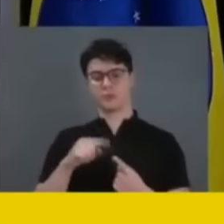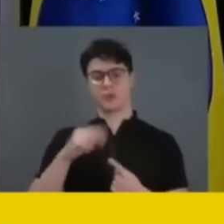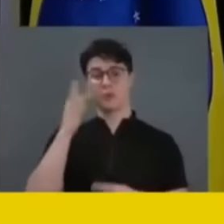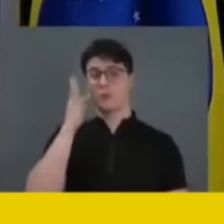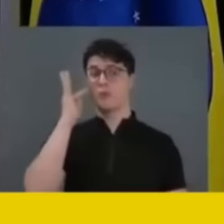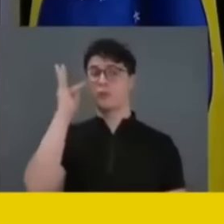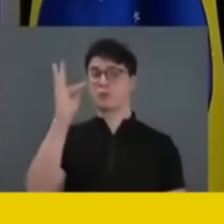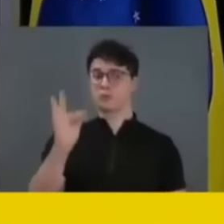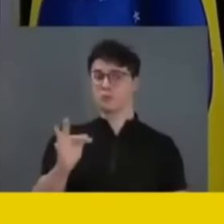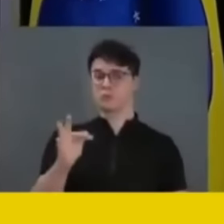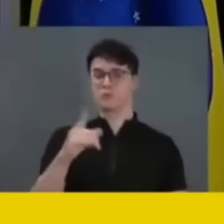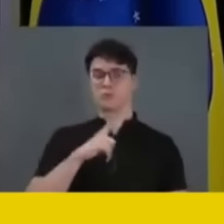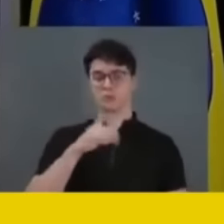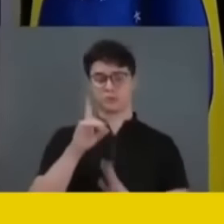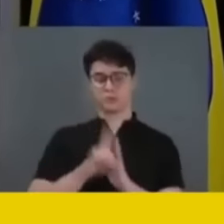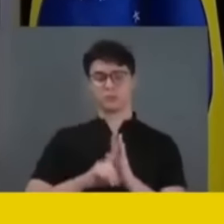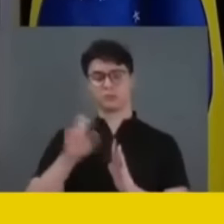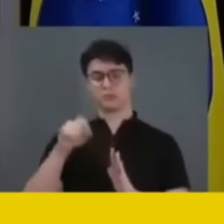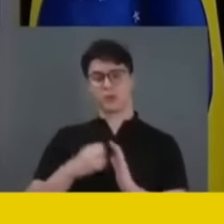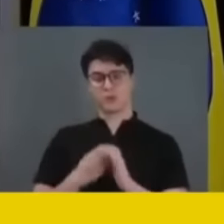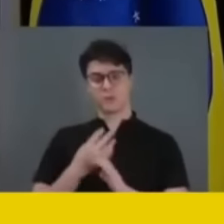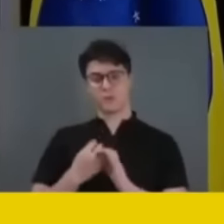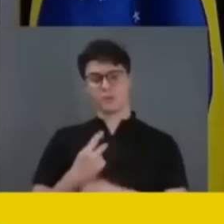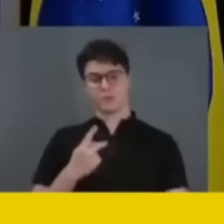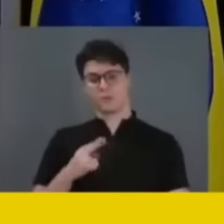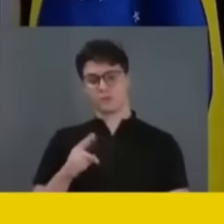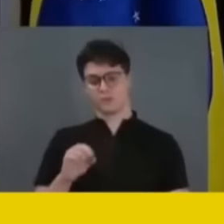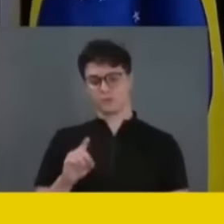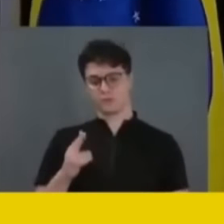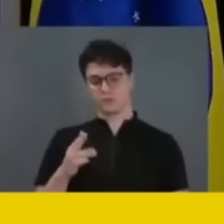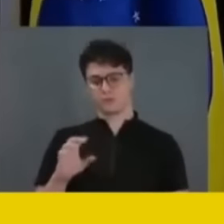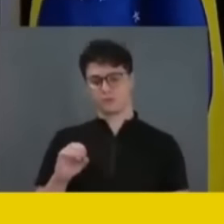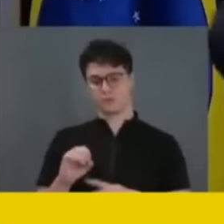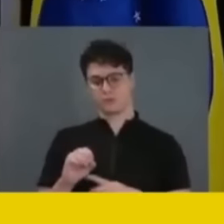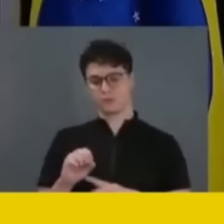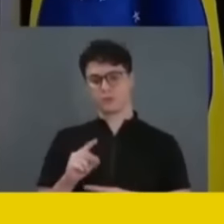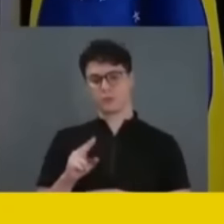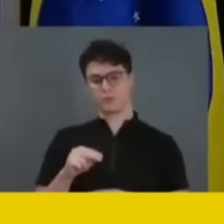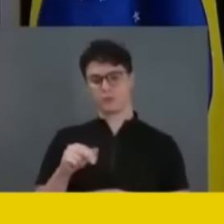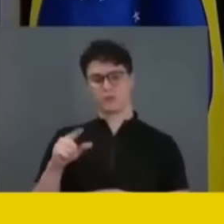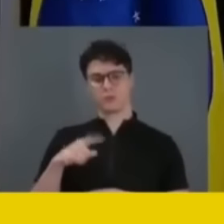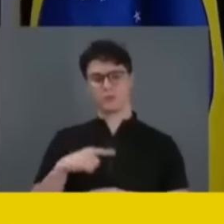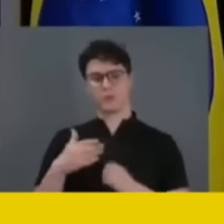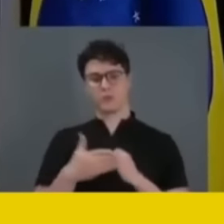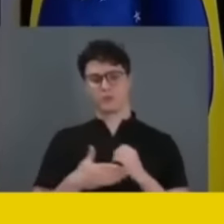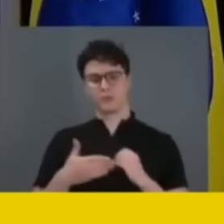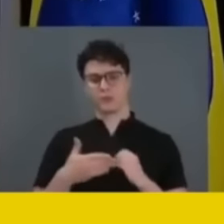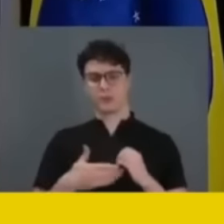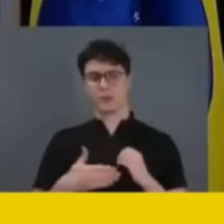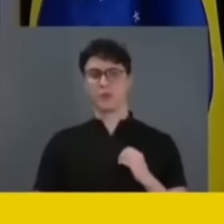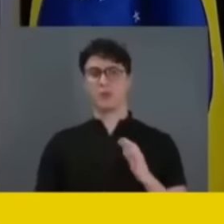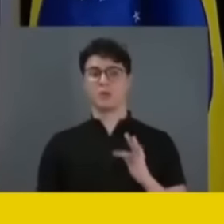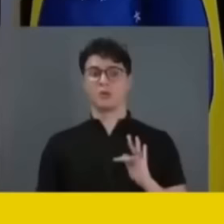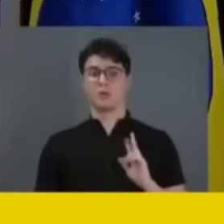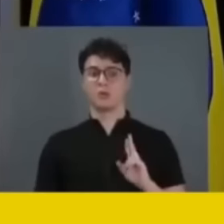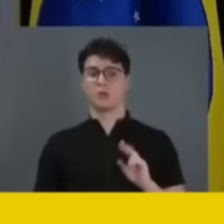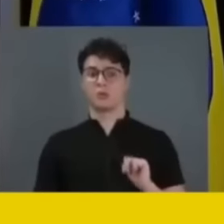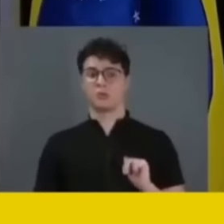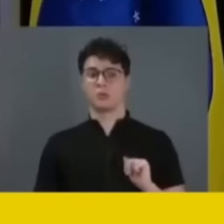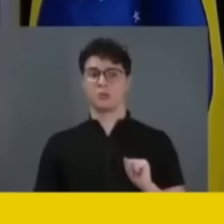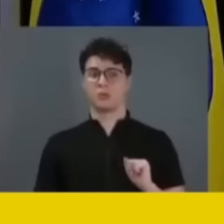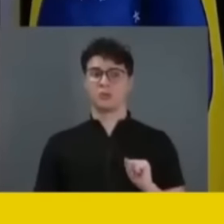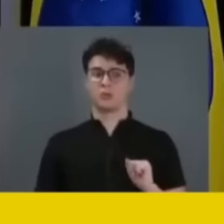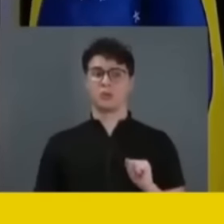futuras gerações tenham direito à produção. Nunca fui aqui fundamentalista do verde e defendo o meio ambiente